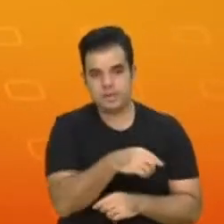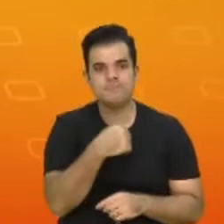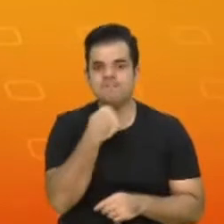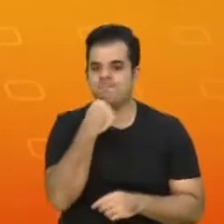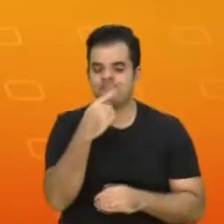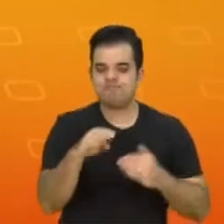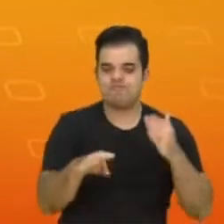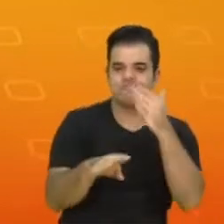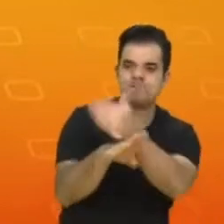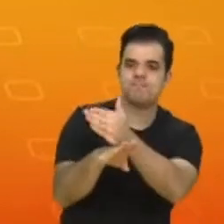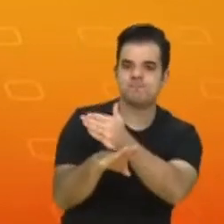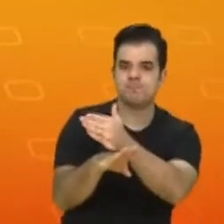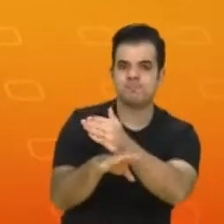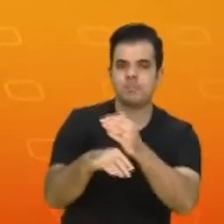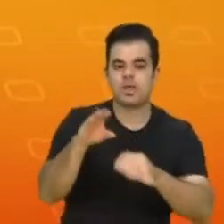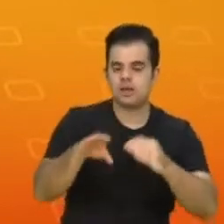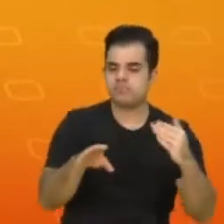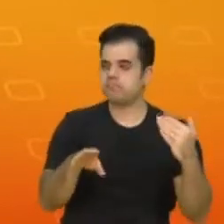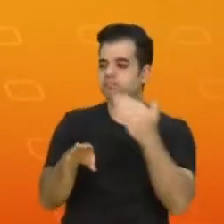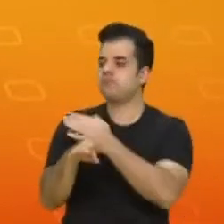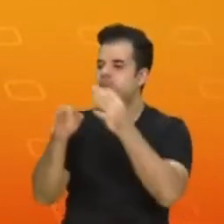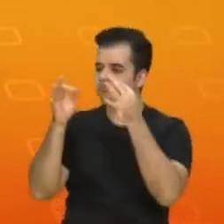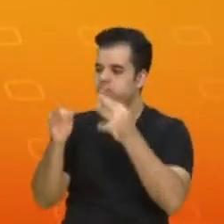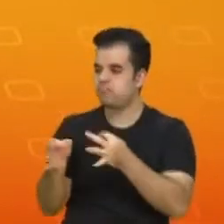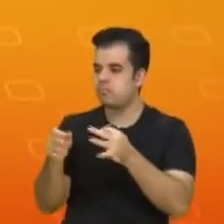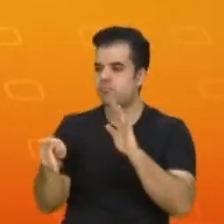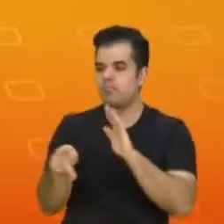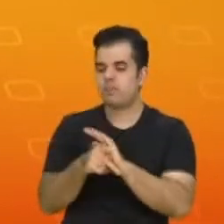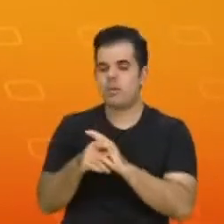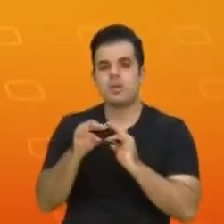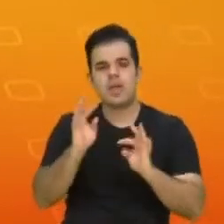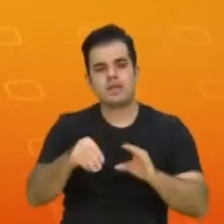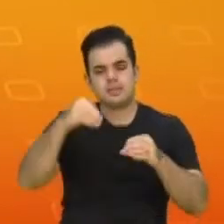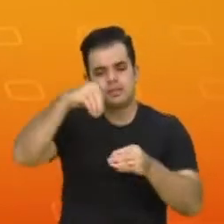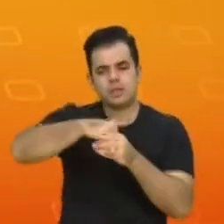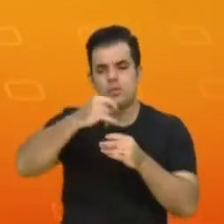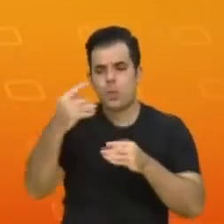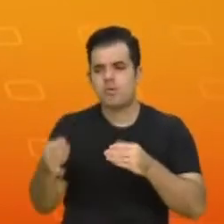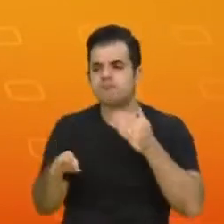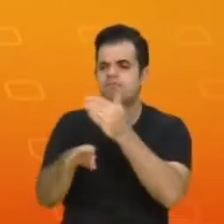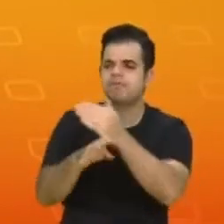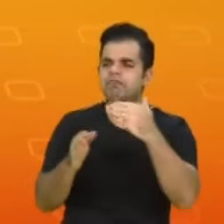aonde você não tem o direito de comercializar determinado conteúdo.